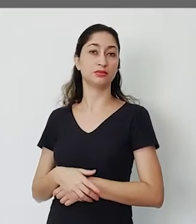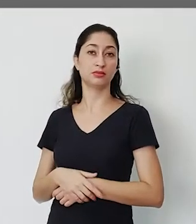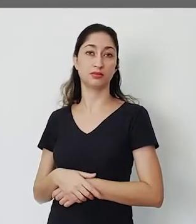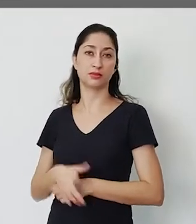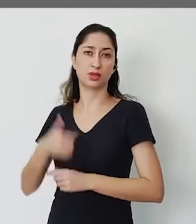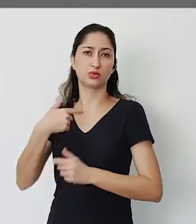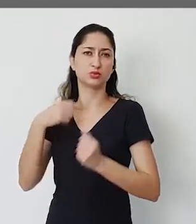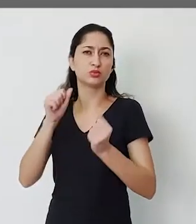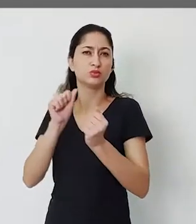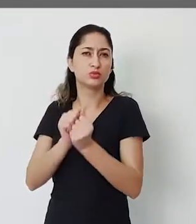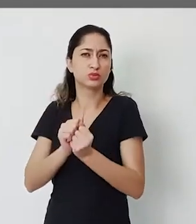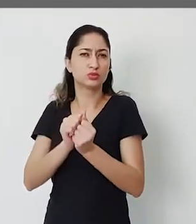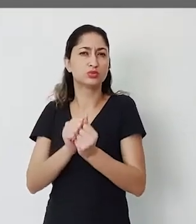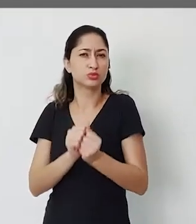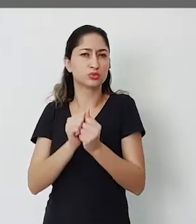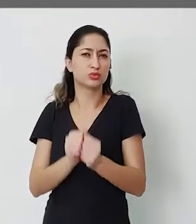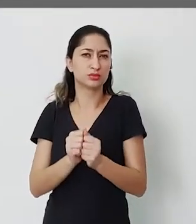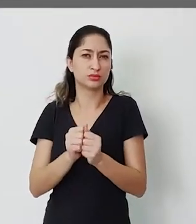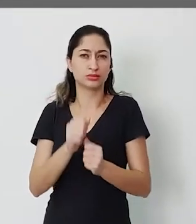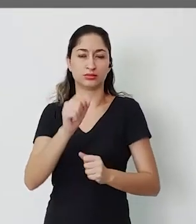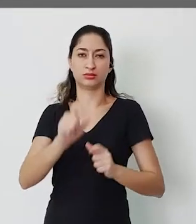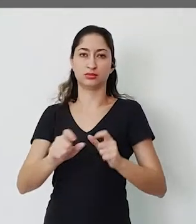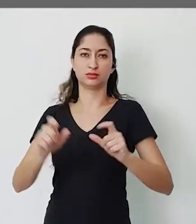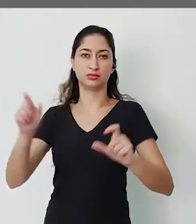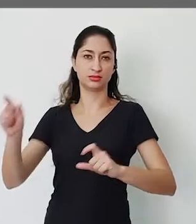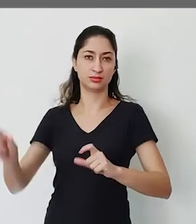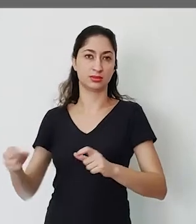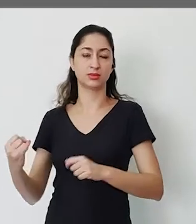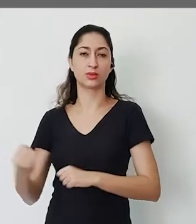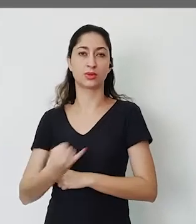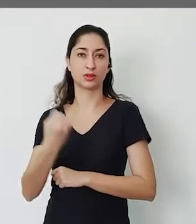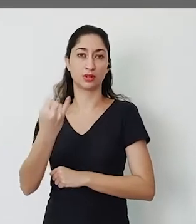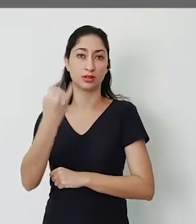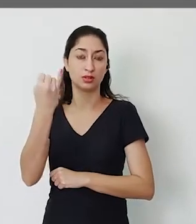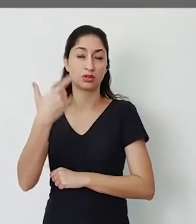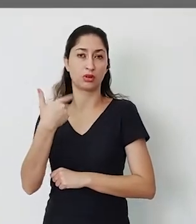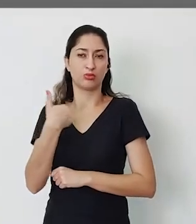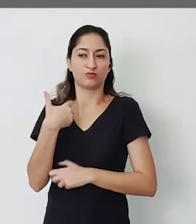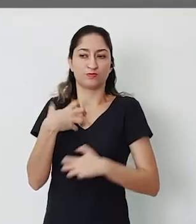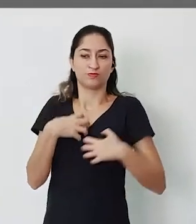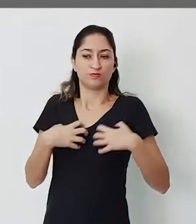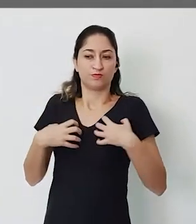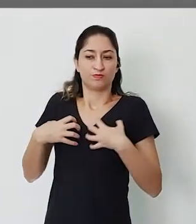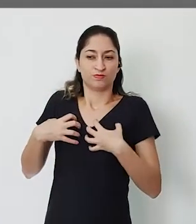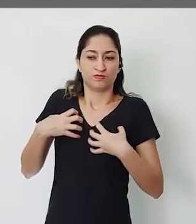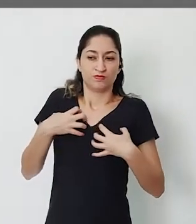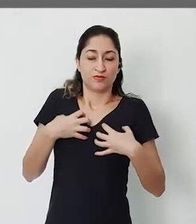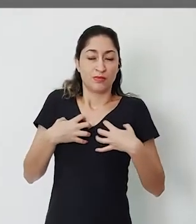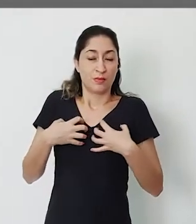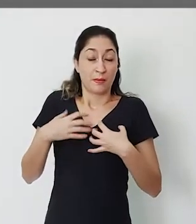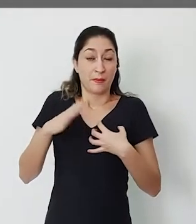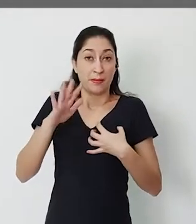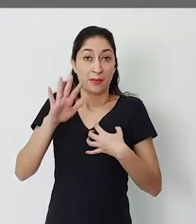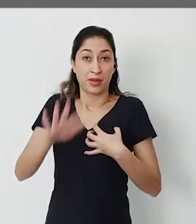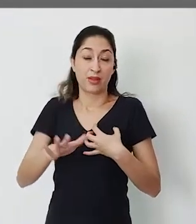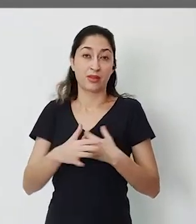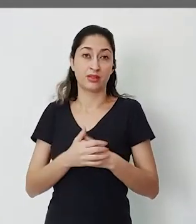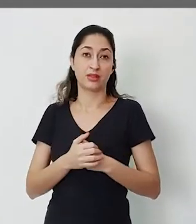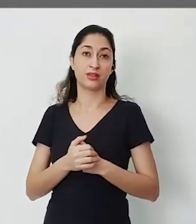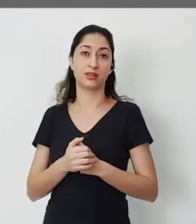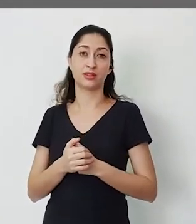vai estrear pelo Canal Brasil, esse segundo semestre, que é Hit Parade, que é uma série que trata da